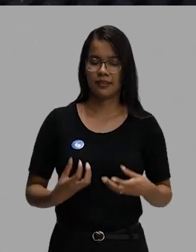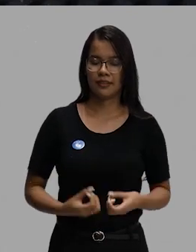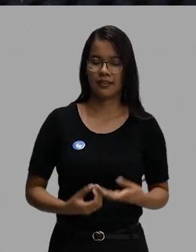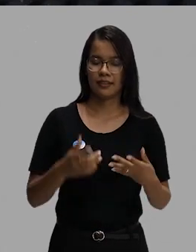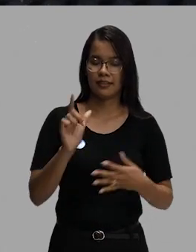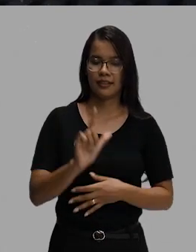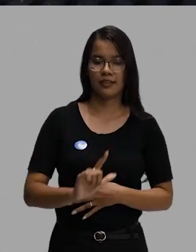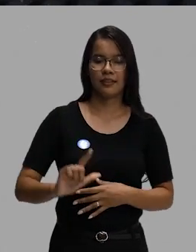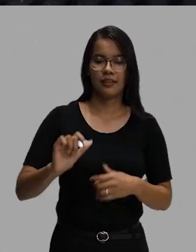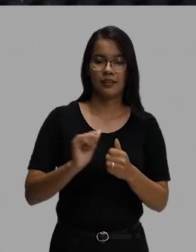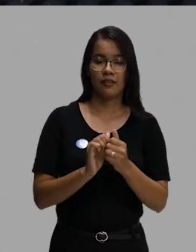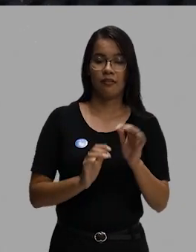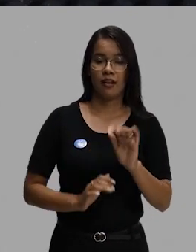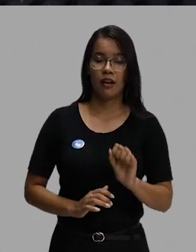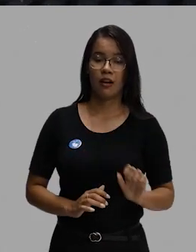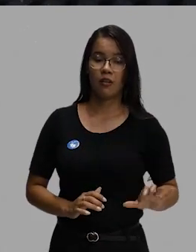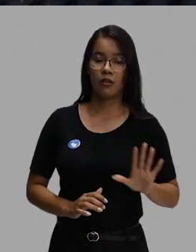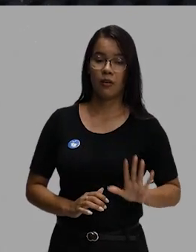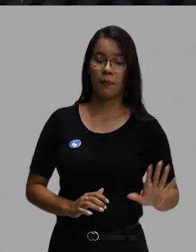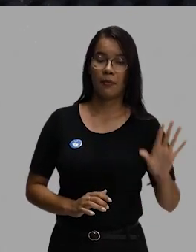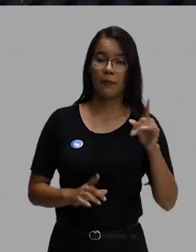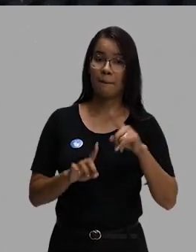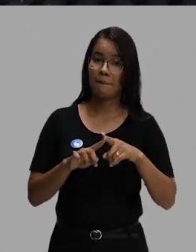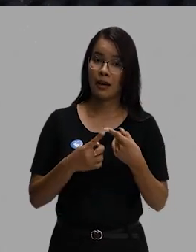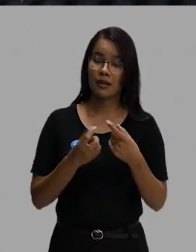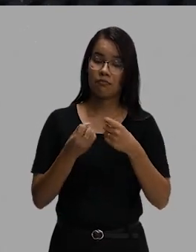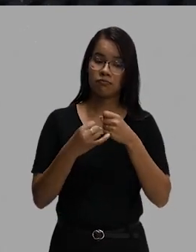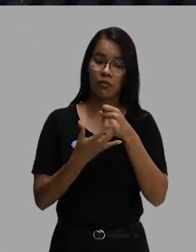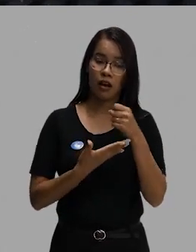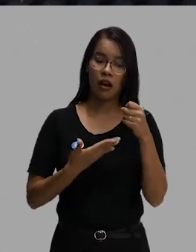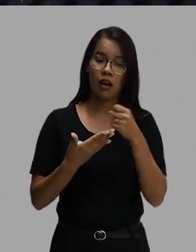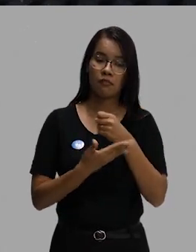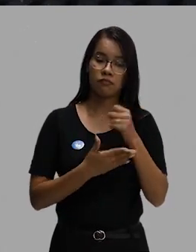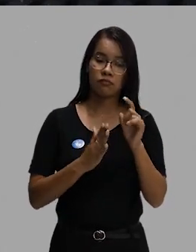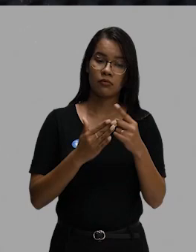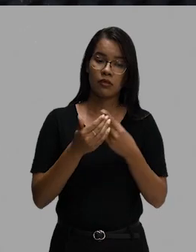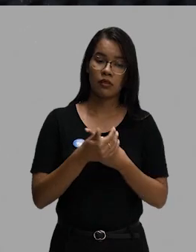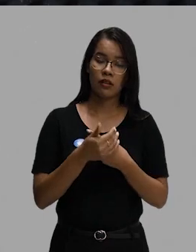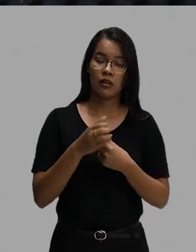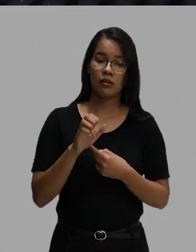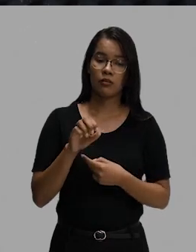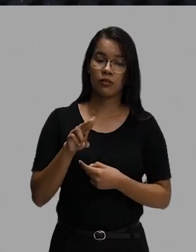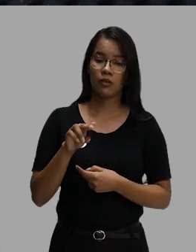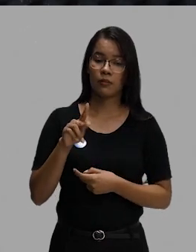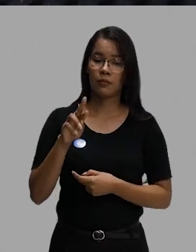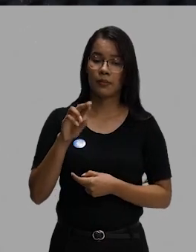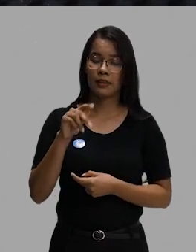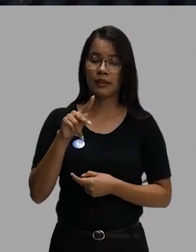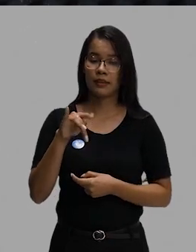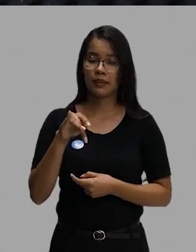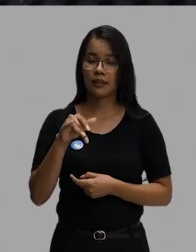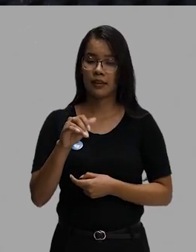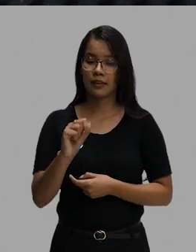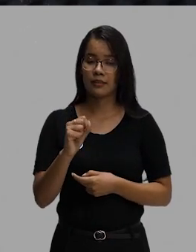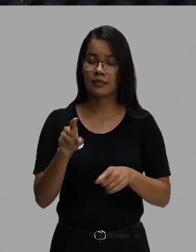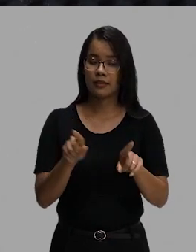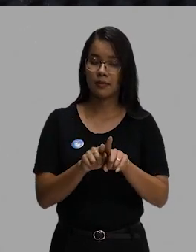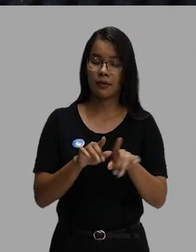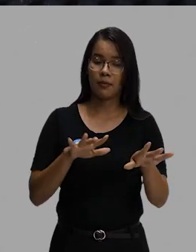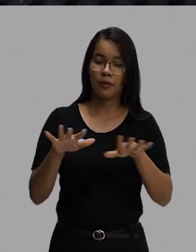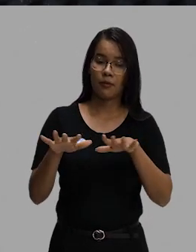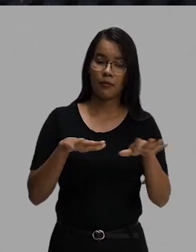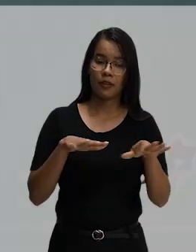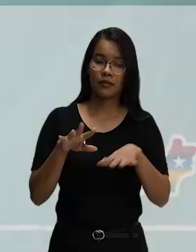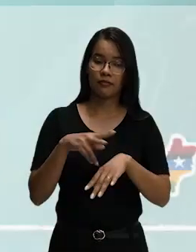com a Europa, mas se baseava nas vanguardas europeias. Aí vem o movimento verde e amarelo, que foi formado também, depois